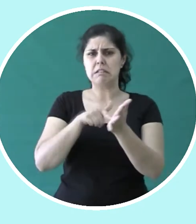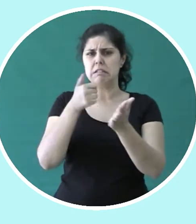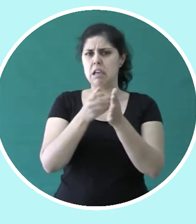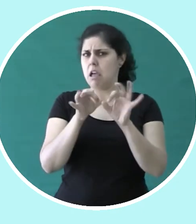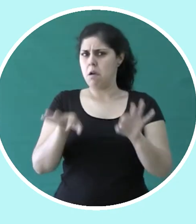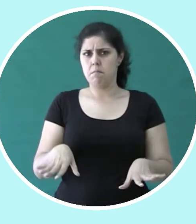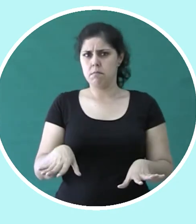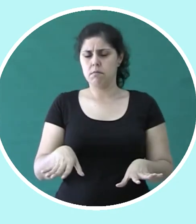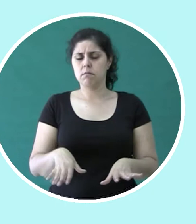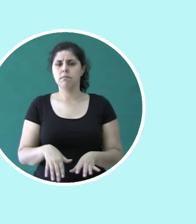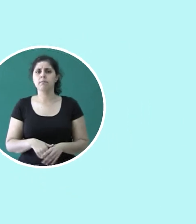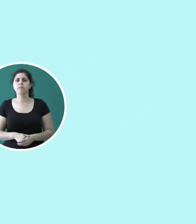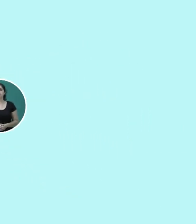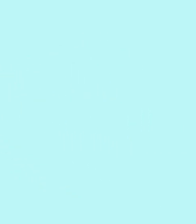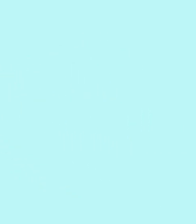que nascera.